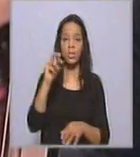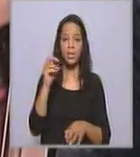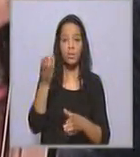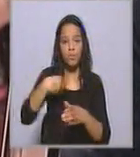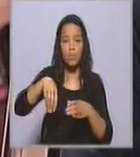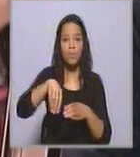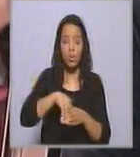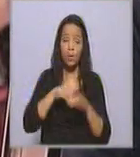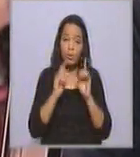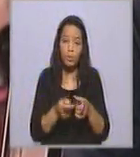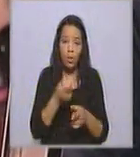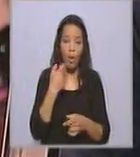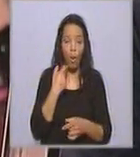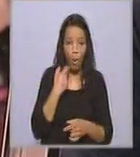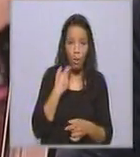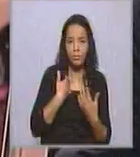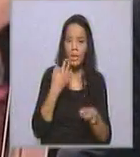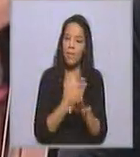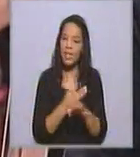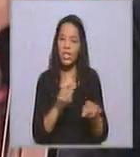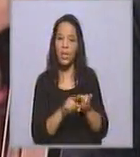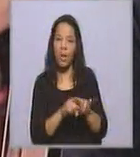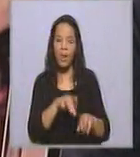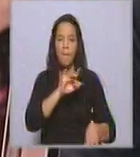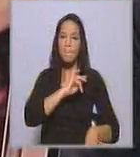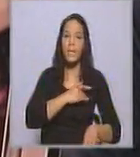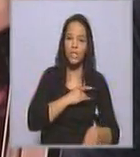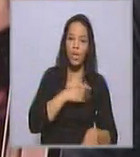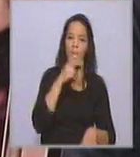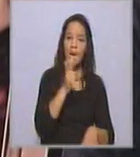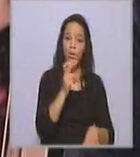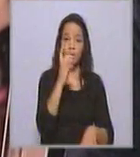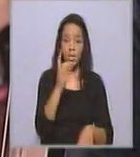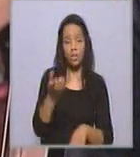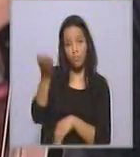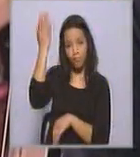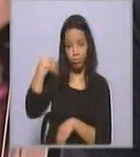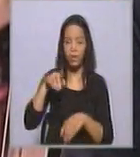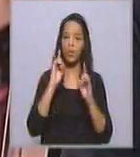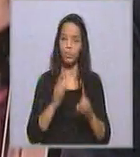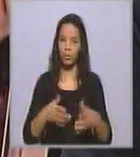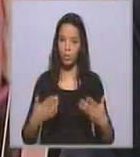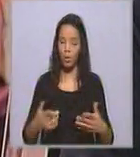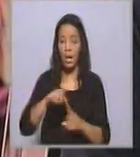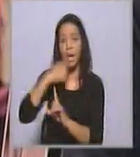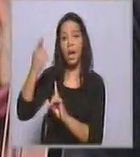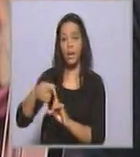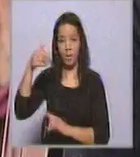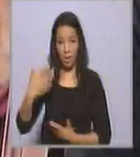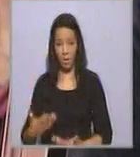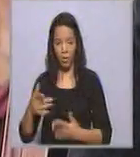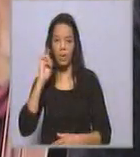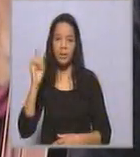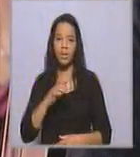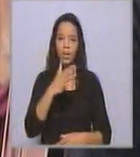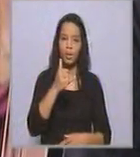Começou muito pequenino, não é? Um evento de paixão, que começou há 6 anos atrás. E este ano vai ser no dia